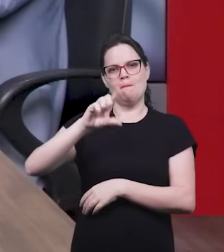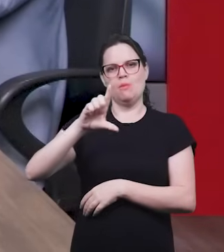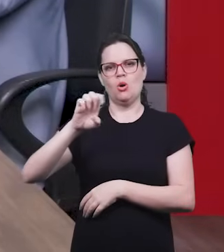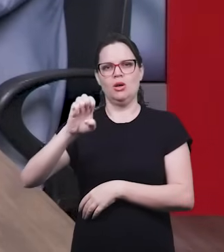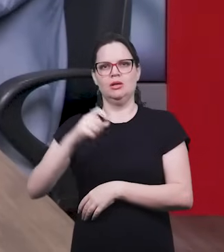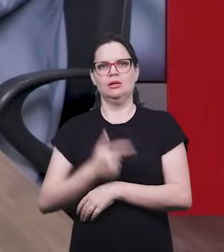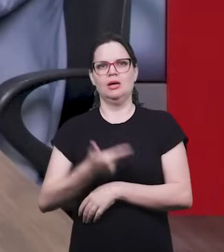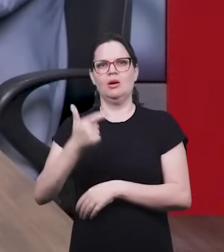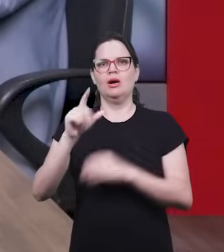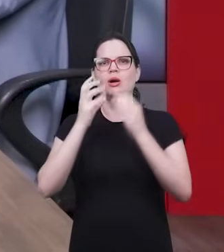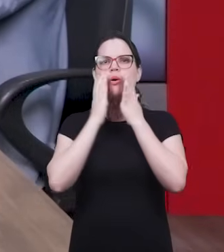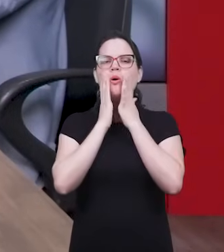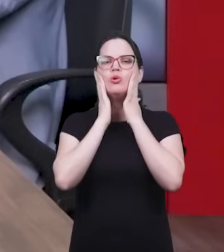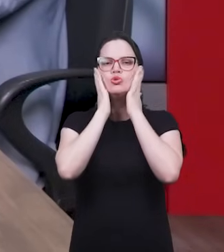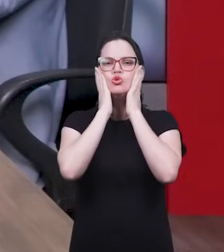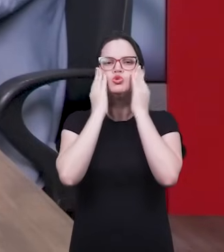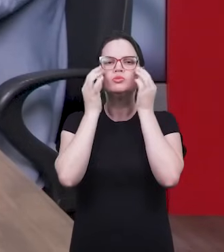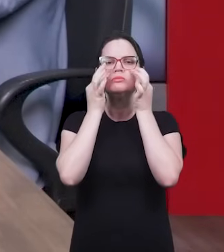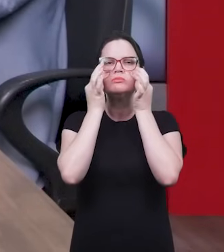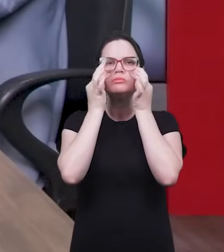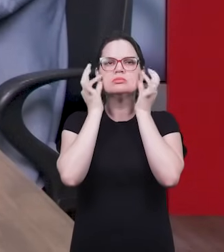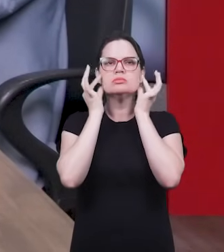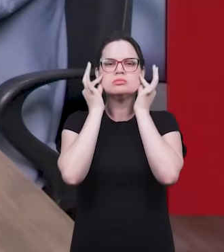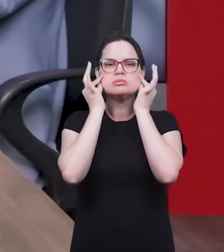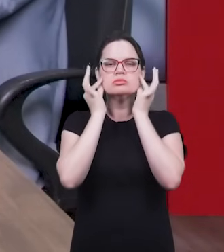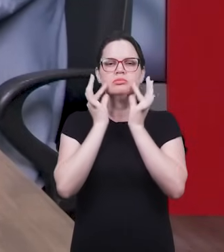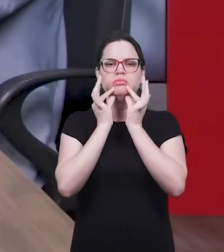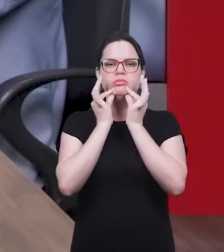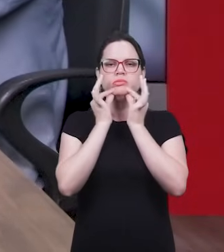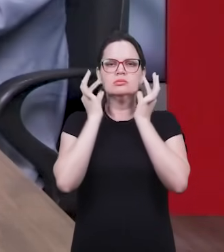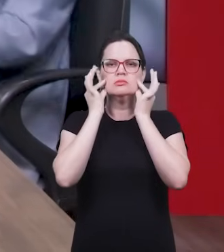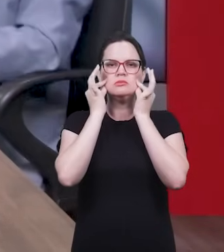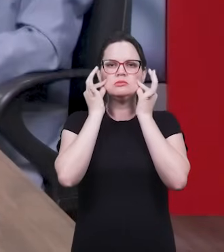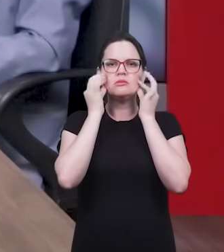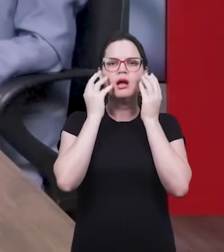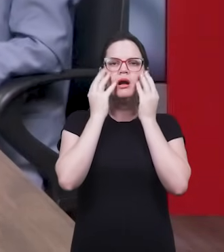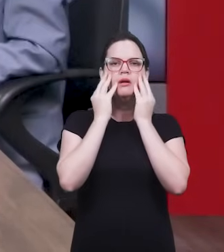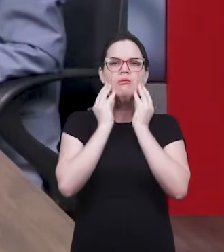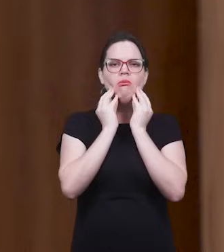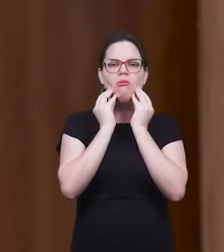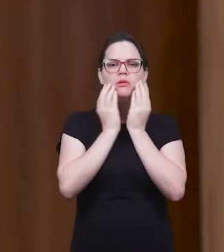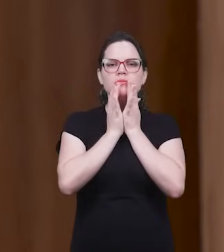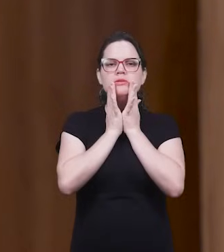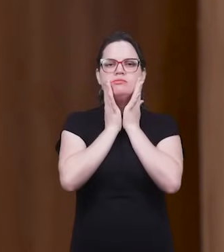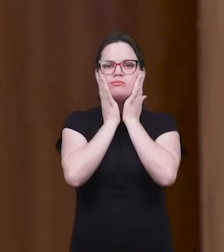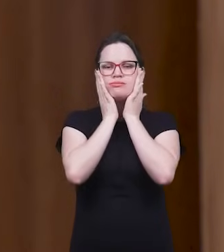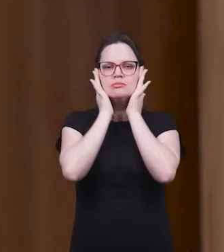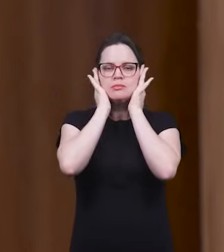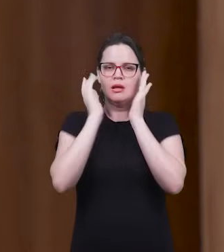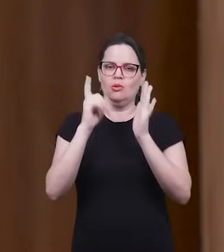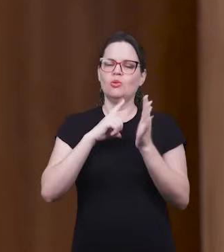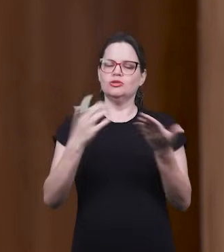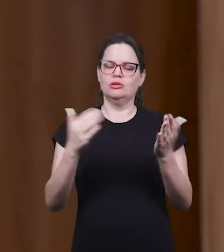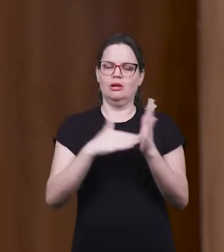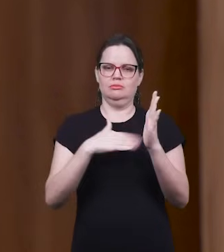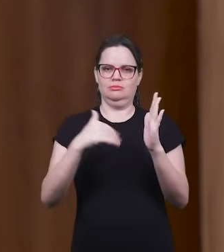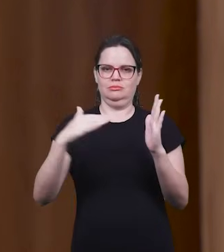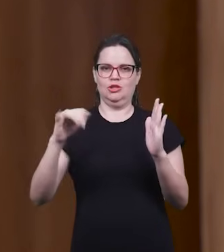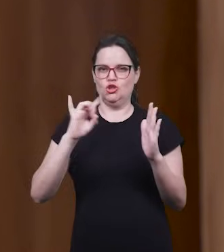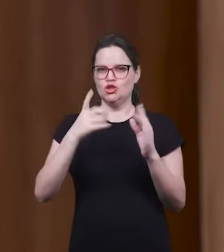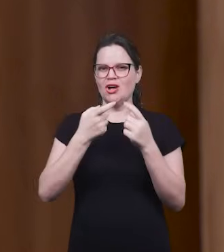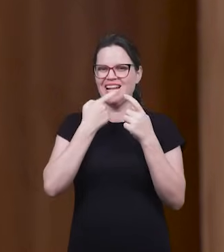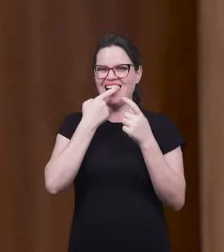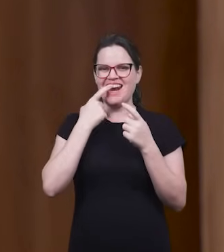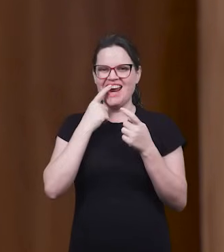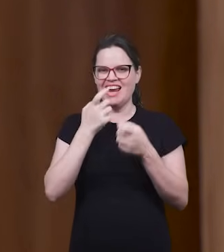é, já é uma outra... Do rosto, você está falando, né? Não só do dente. Mas o que é muito importante é